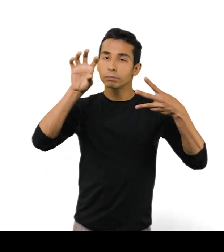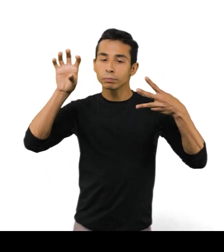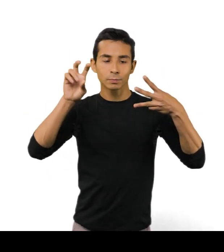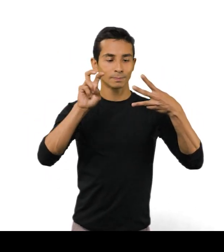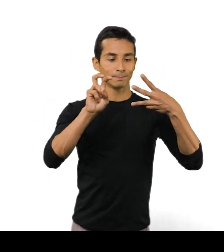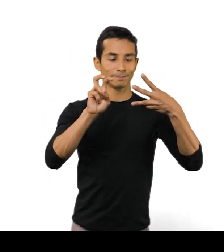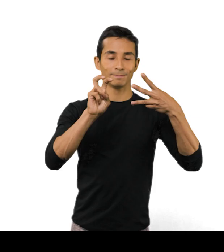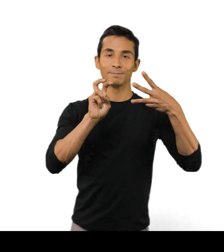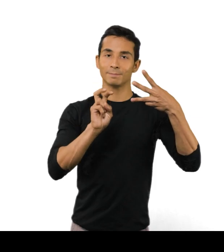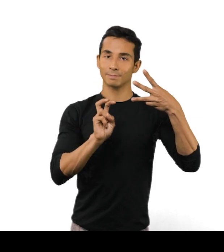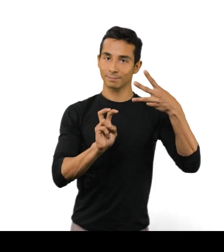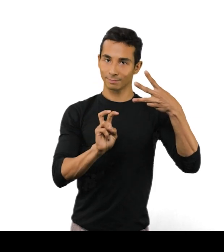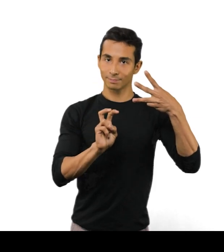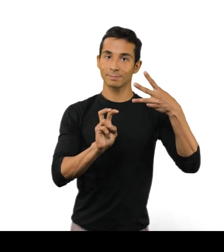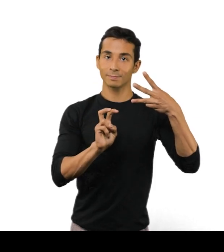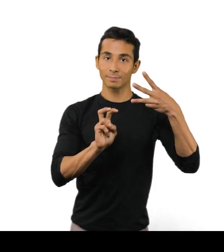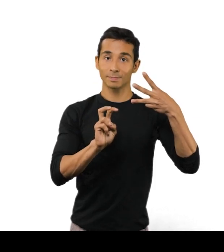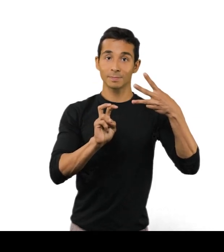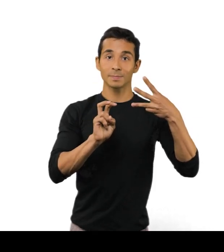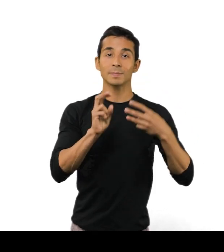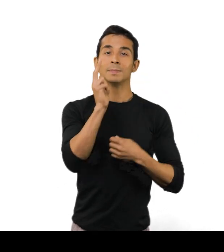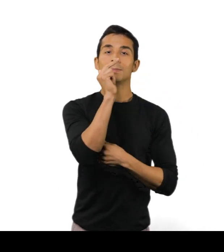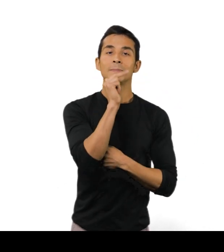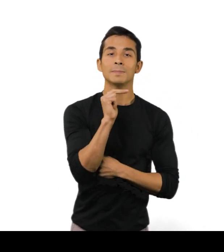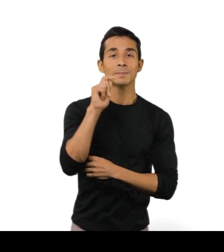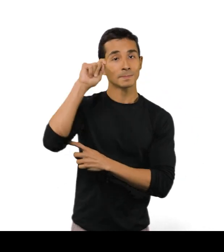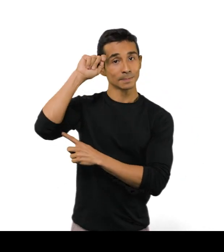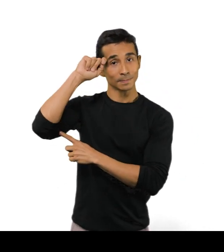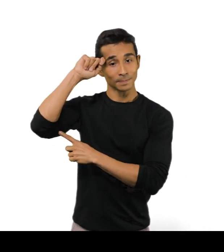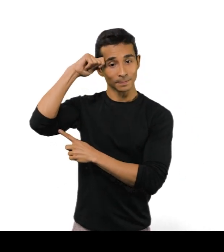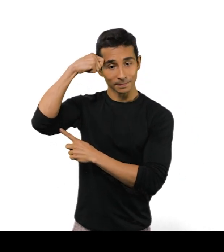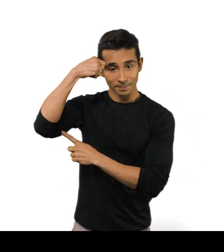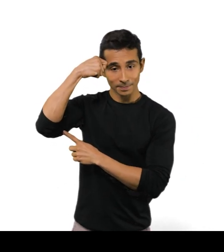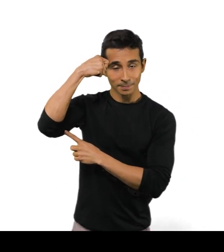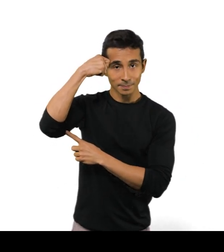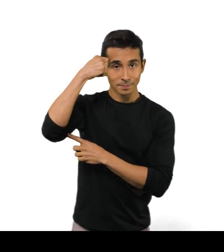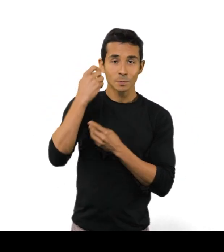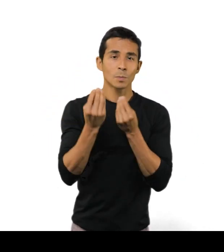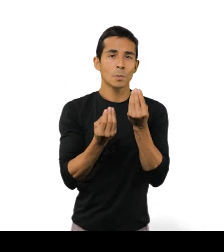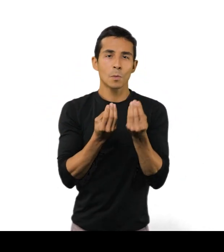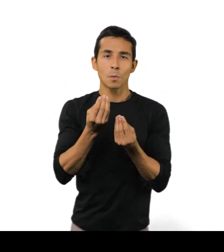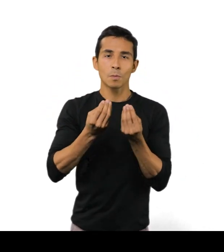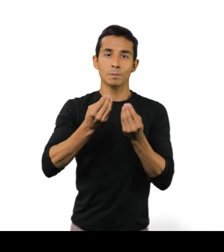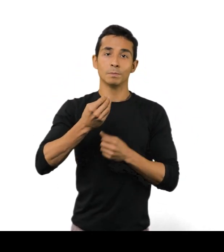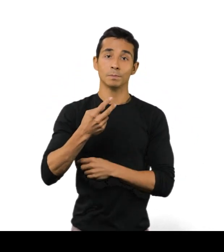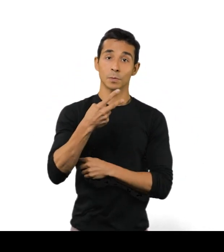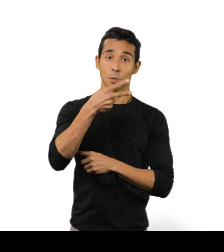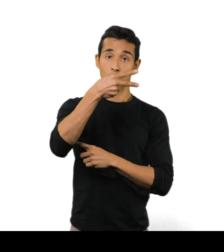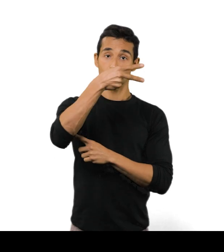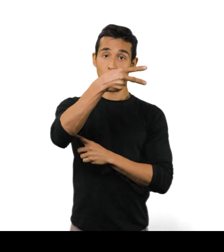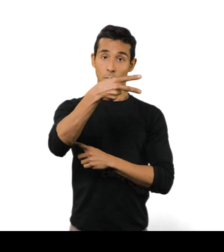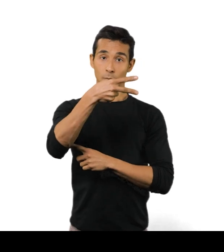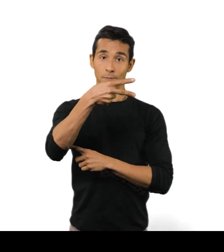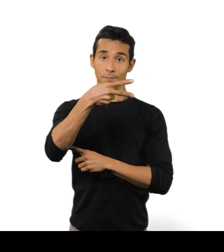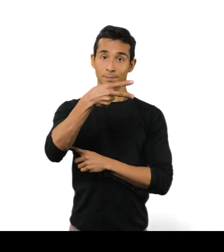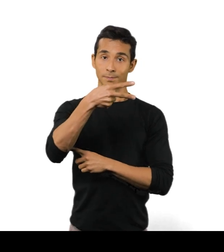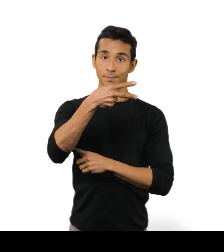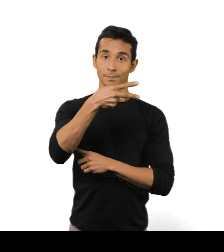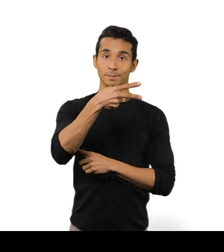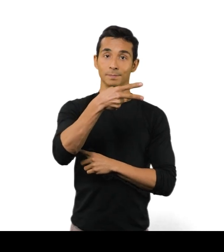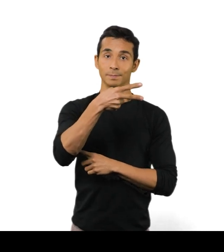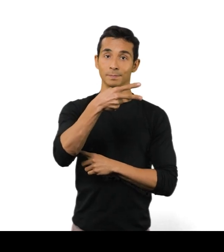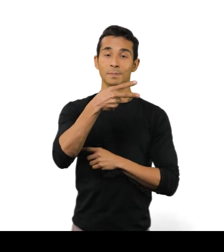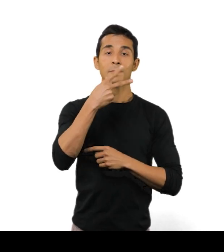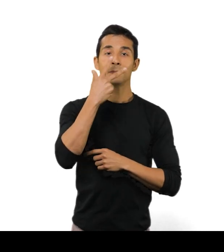5 colunas. A figura que se repete é preta, formada por 2 finas linhas